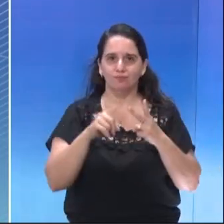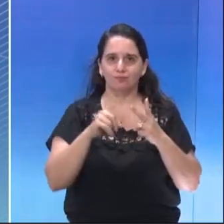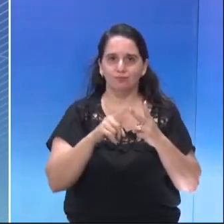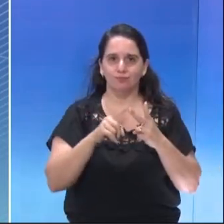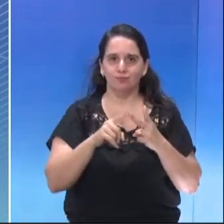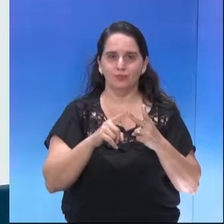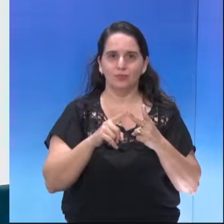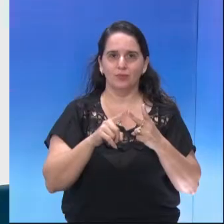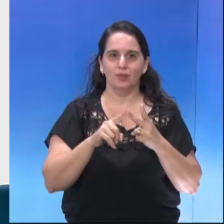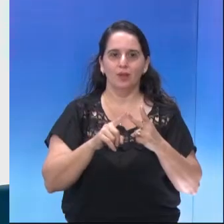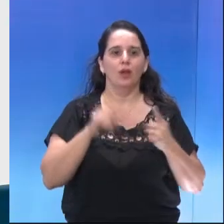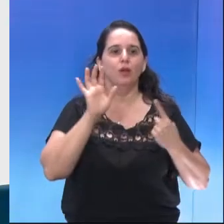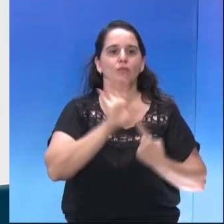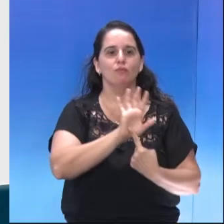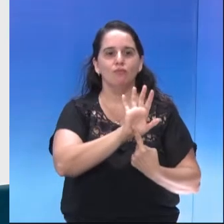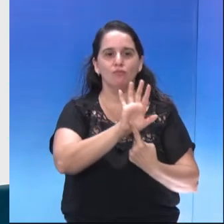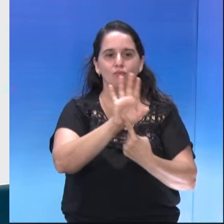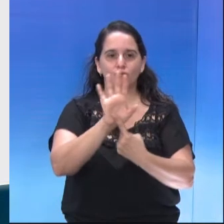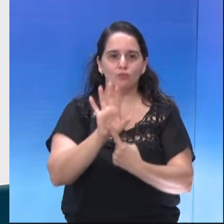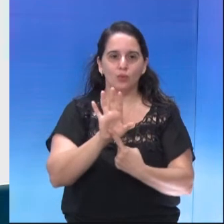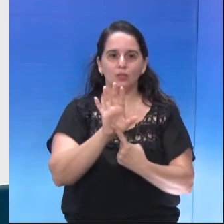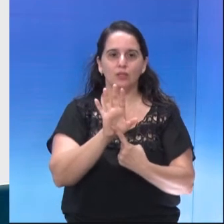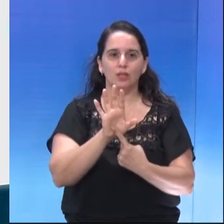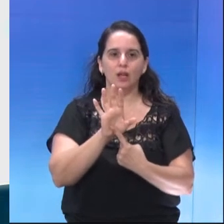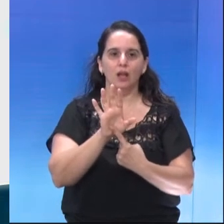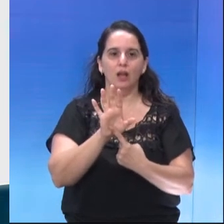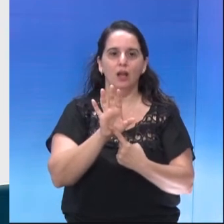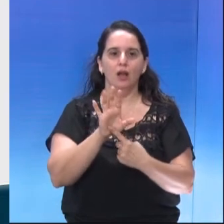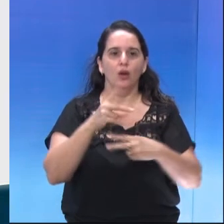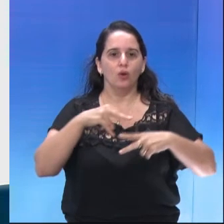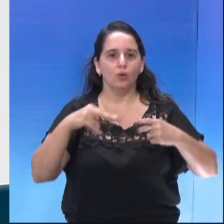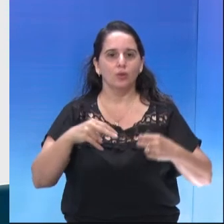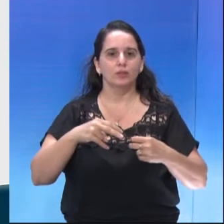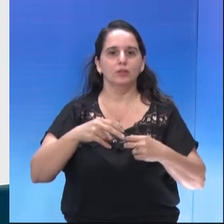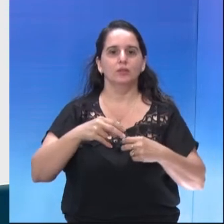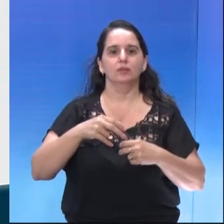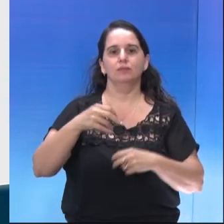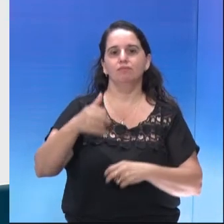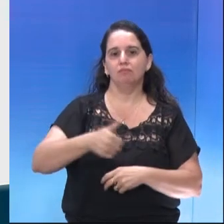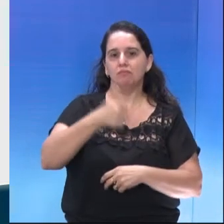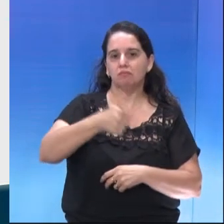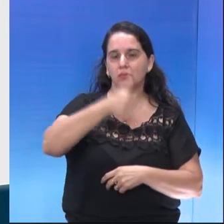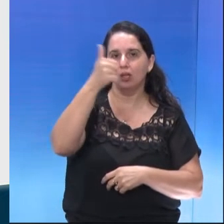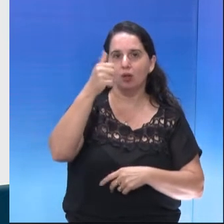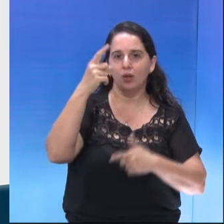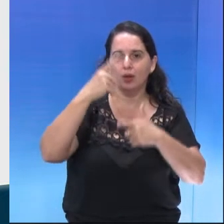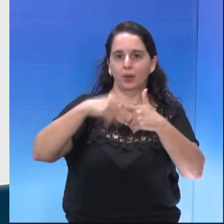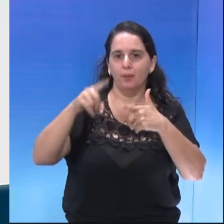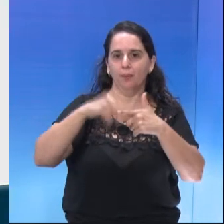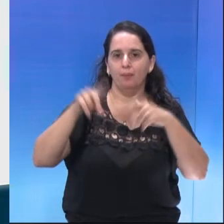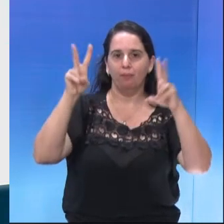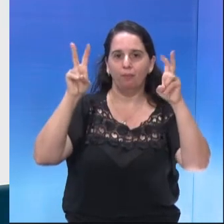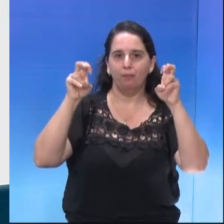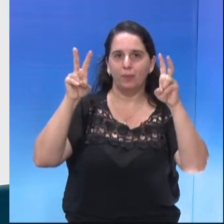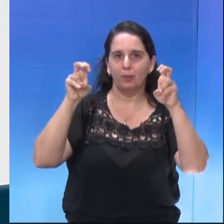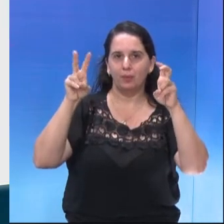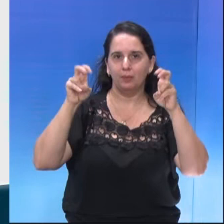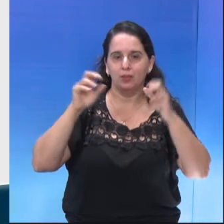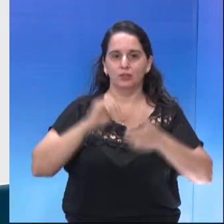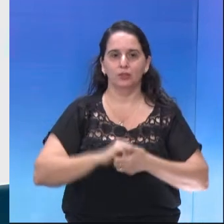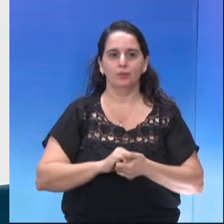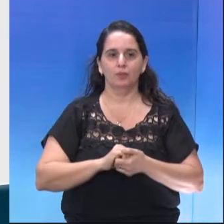ações, se liga na tela, propor ações efetivas para a melhoria da problemática levantada. Vou